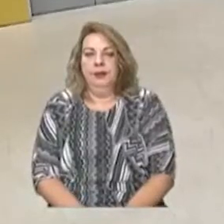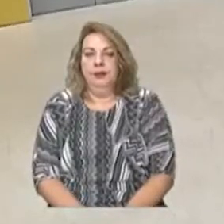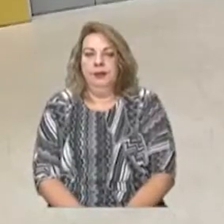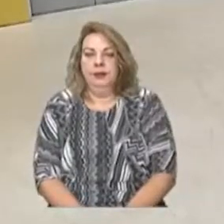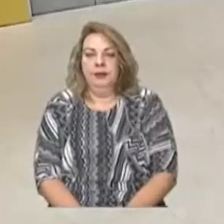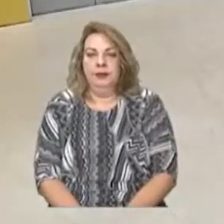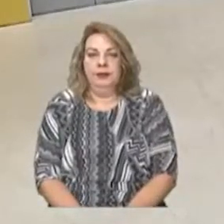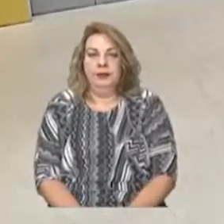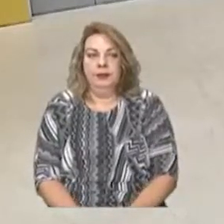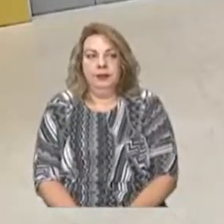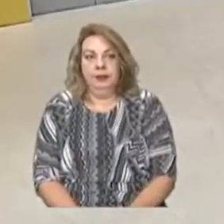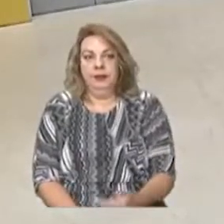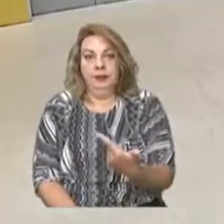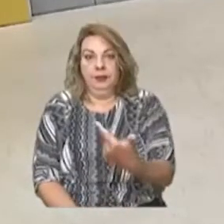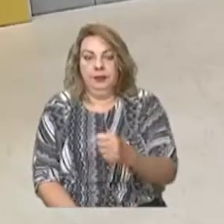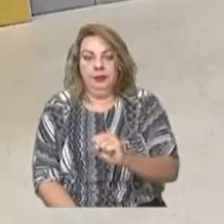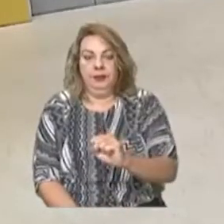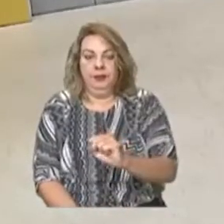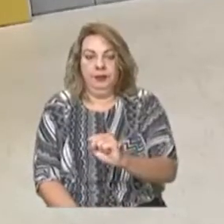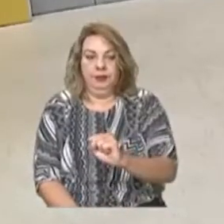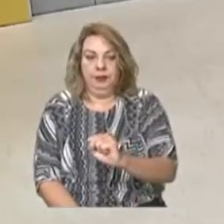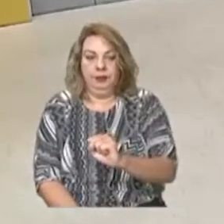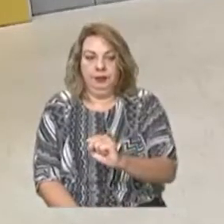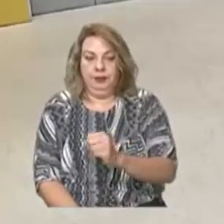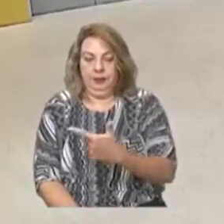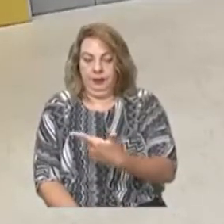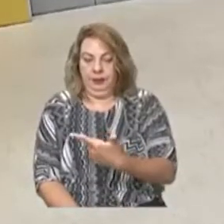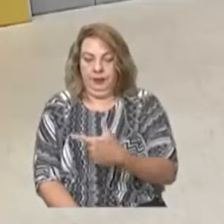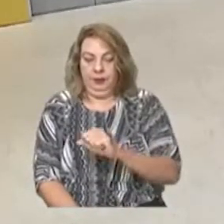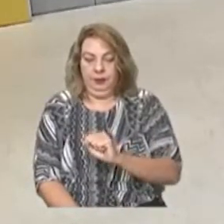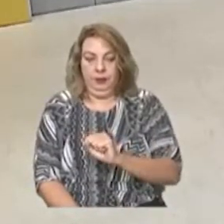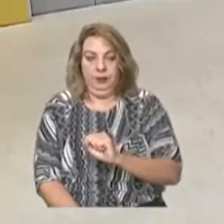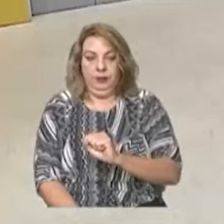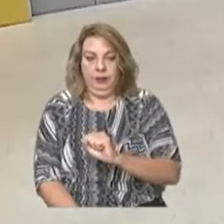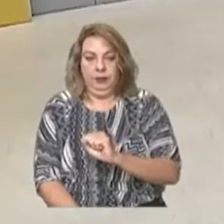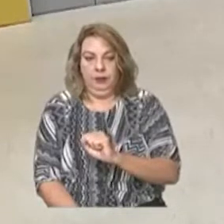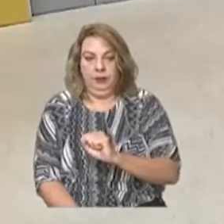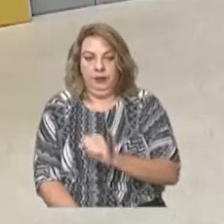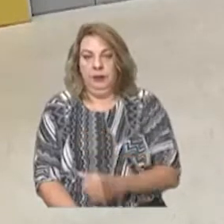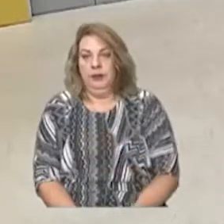51, marca e o 28 também, 28,